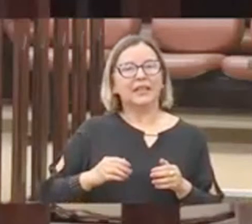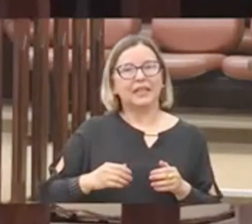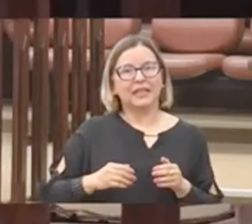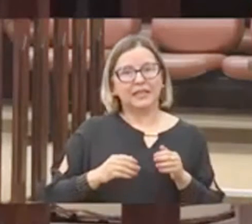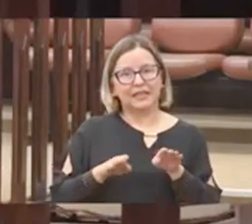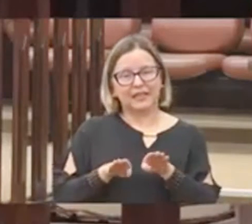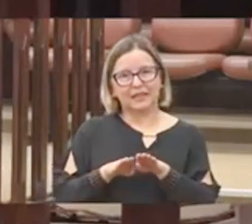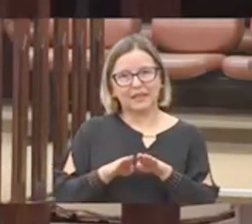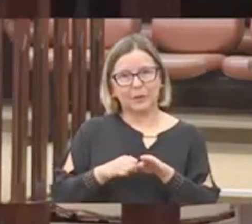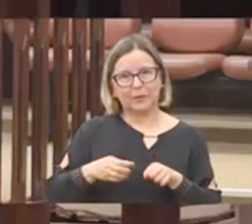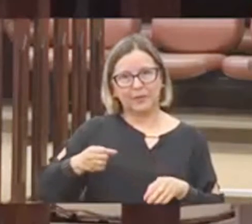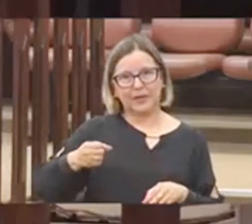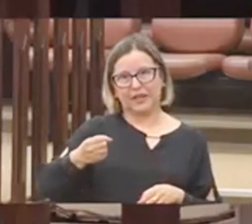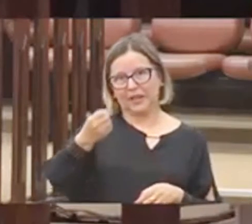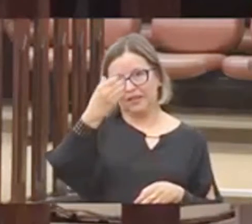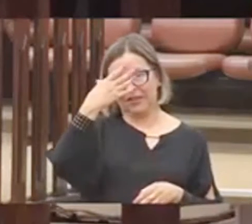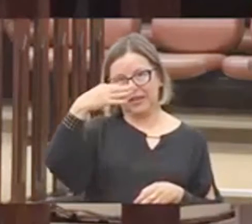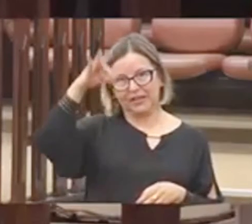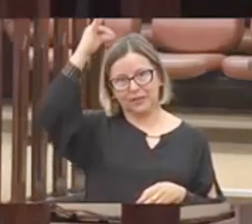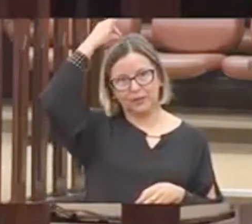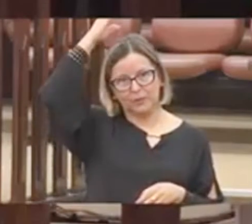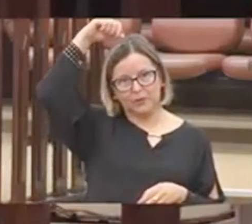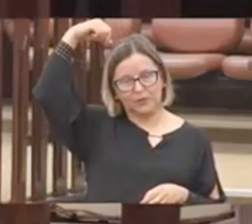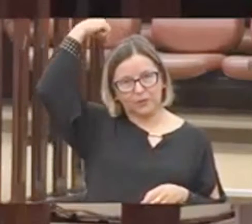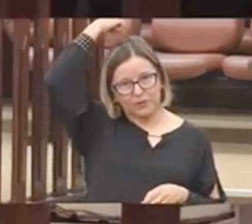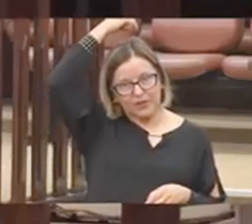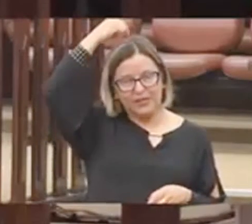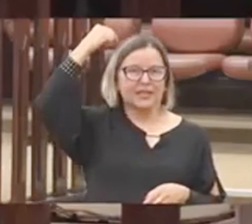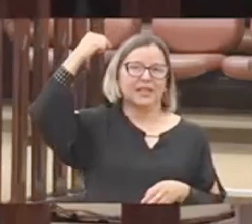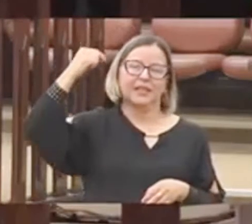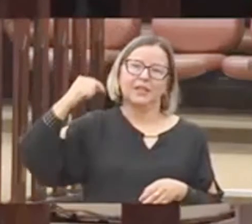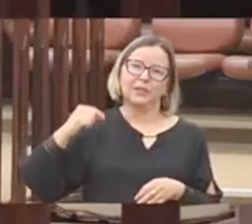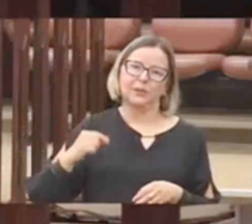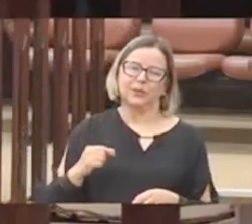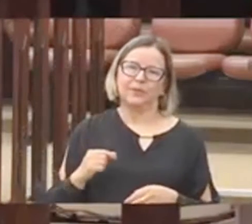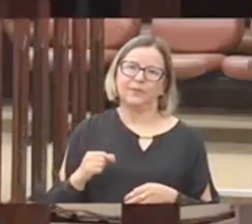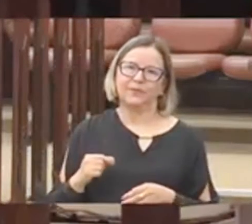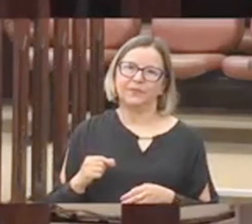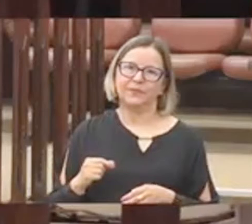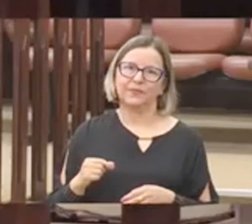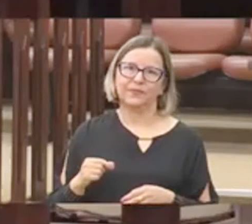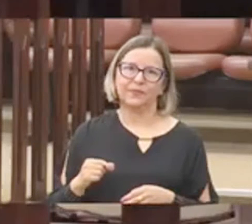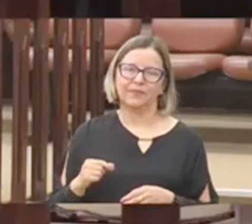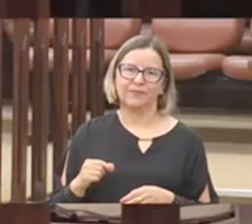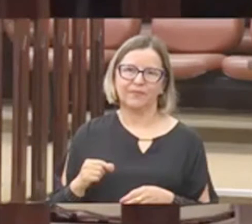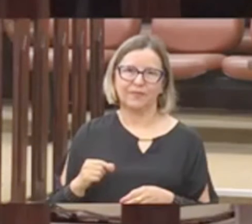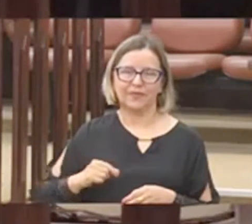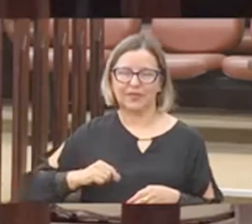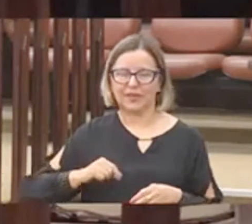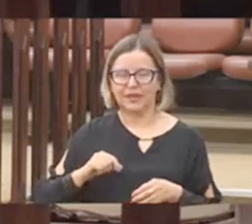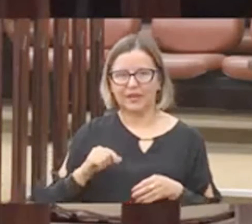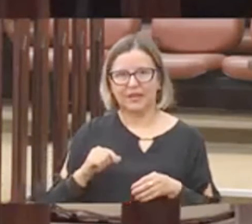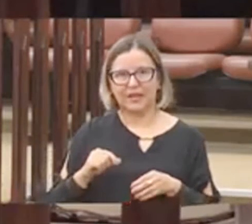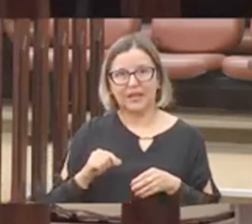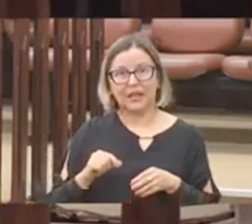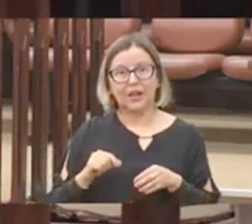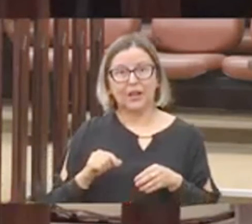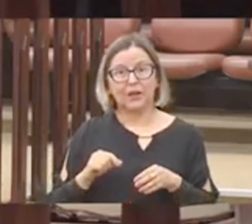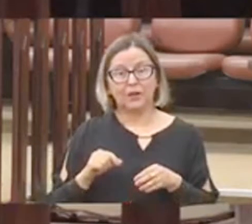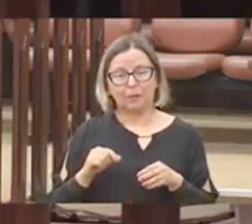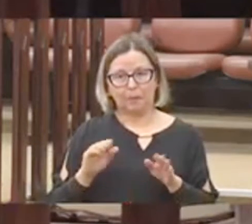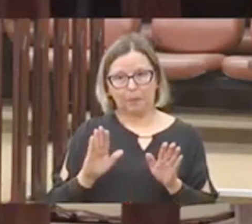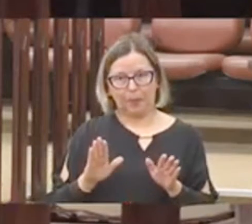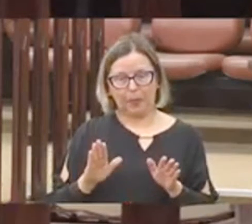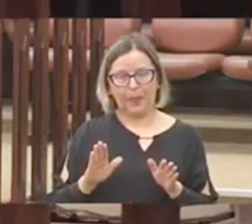ao efeito da receita médica. Nesse contexto, o evangelho pregado, o evangelho é a receita